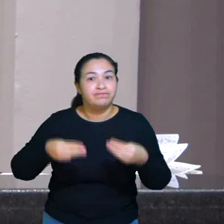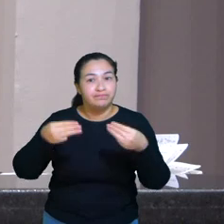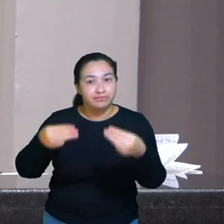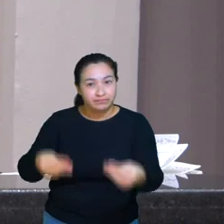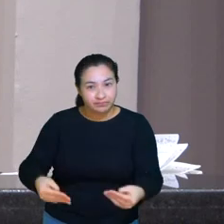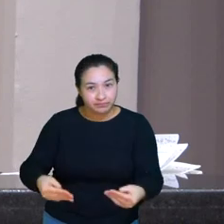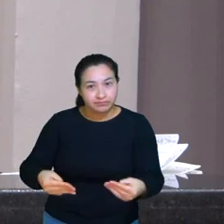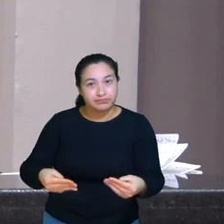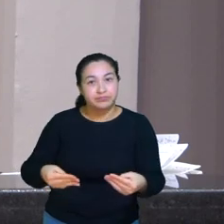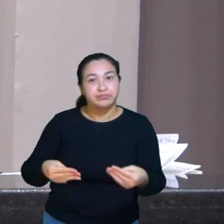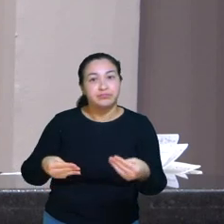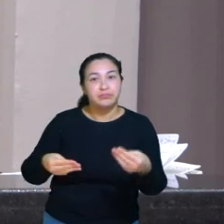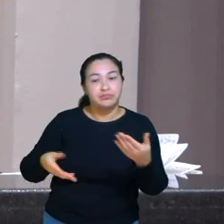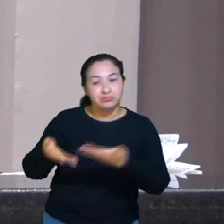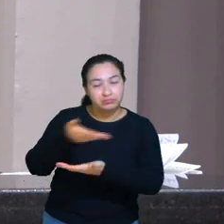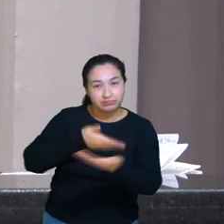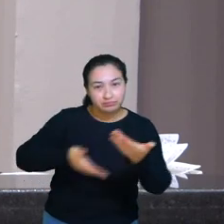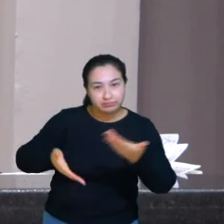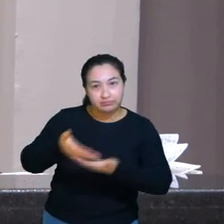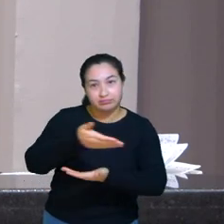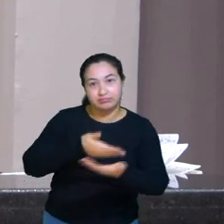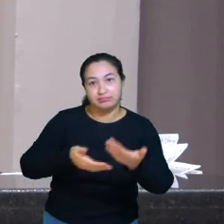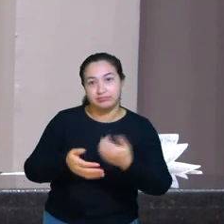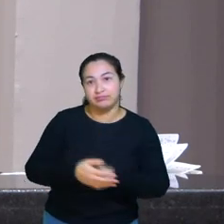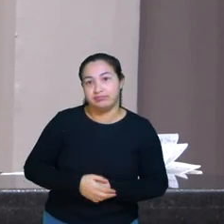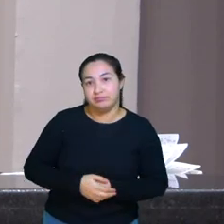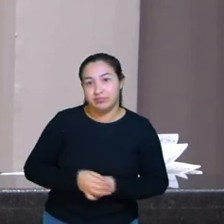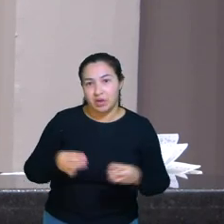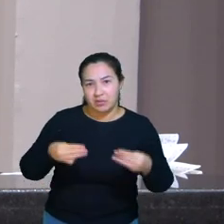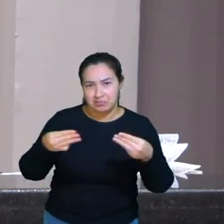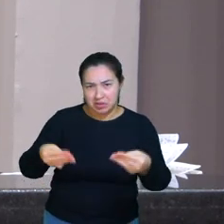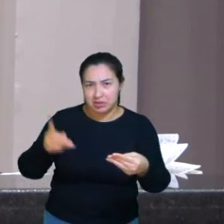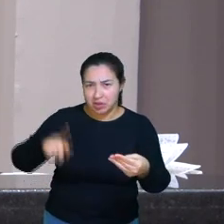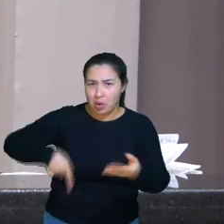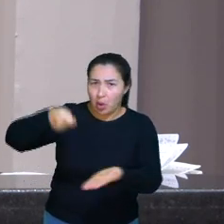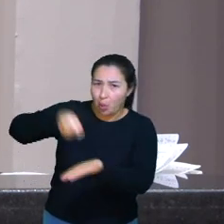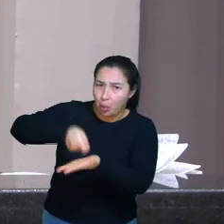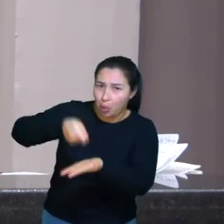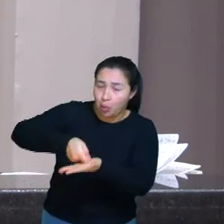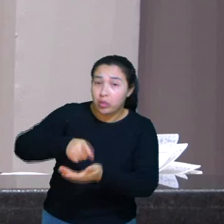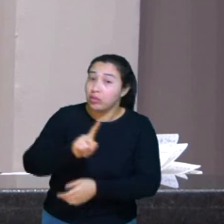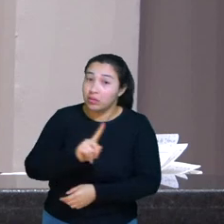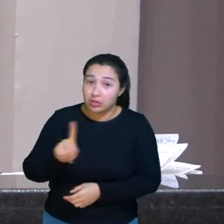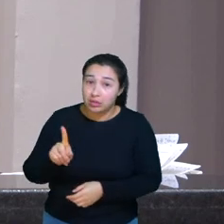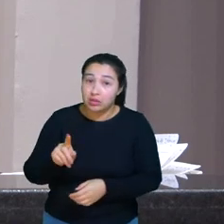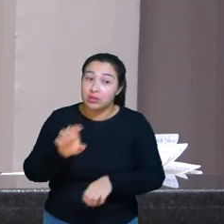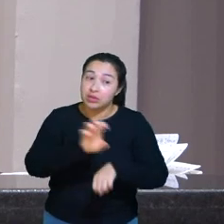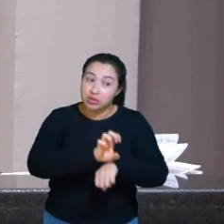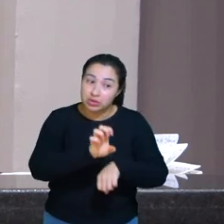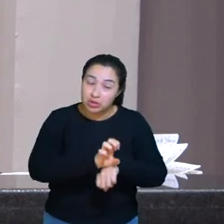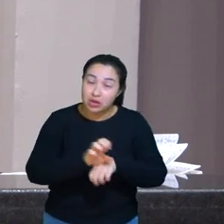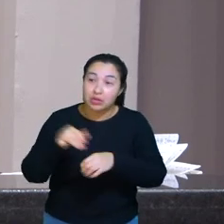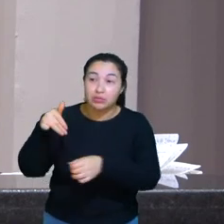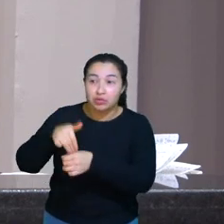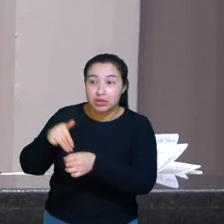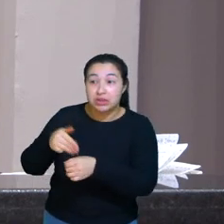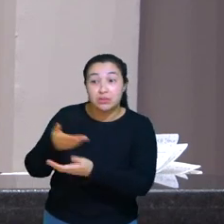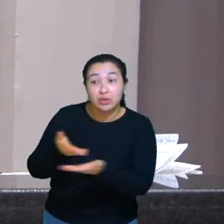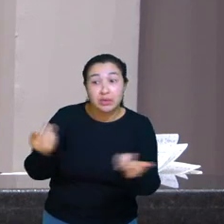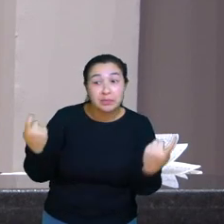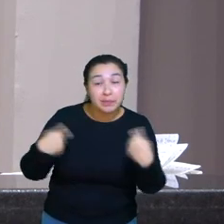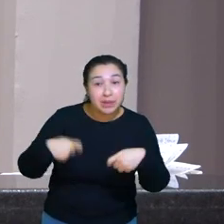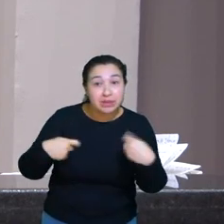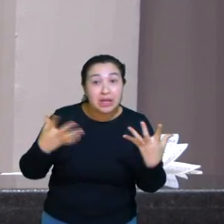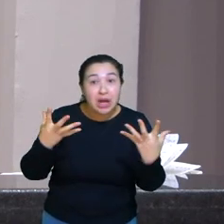regime de colaboração nada do ministério é imposto os estados e municípios precisam aderir então de quatro a